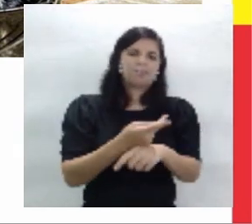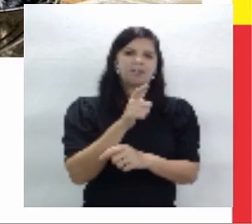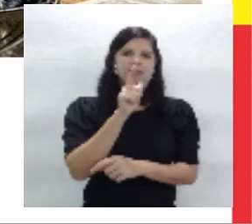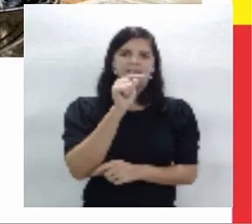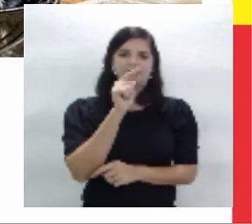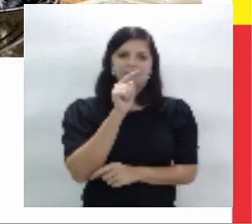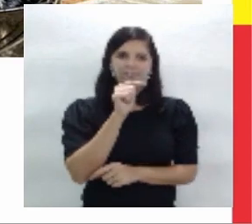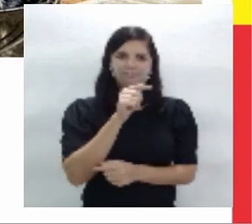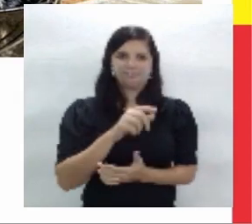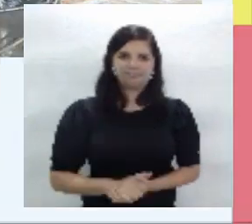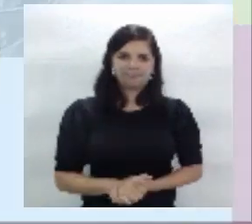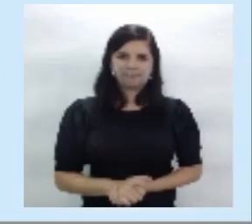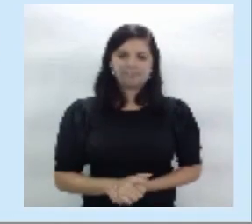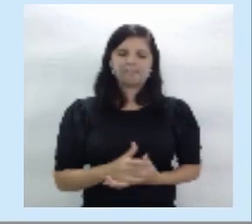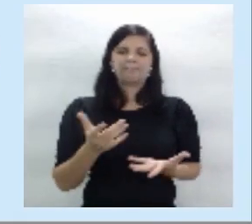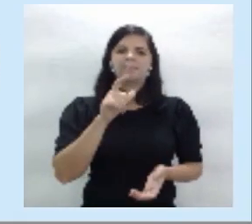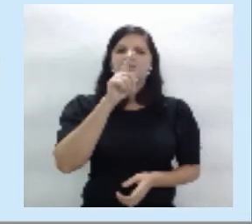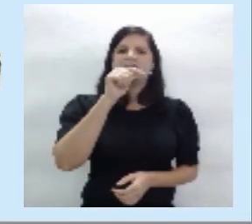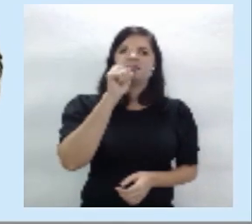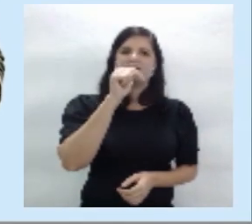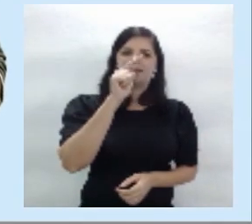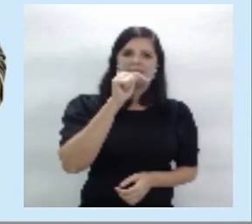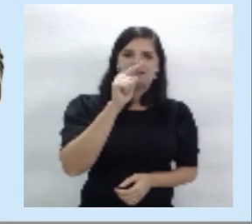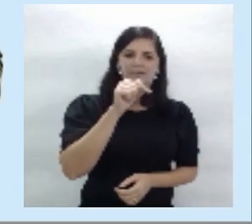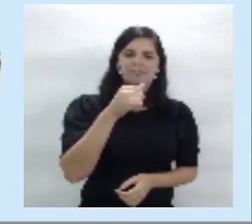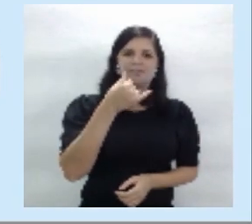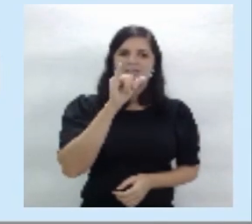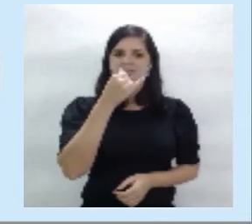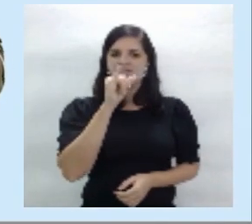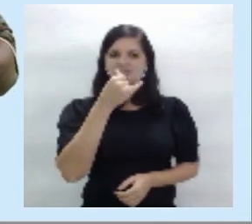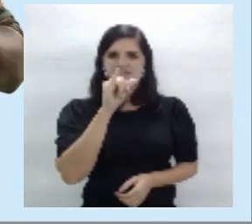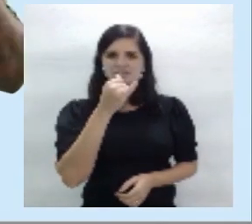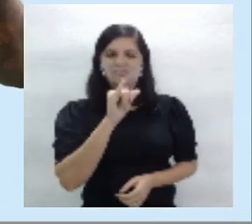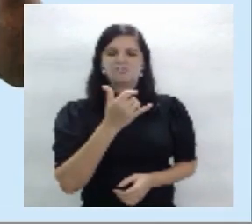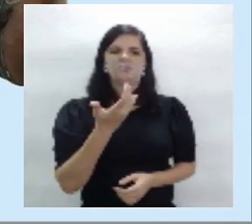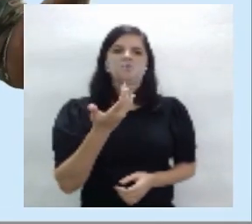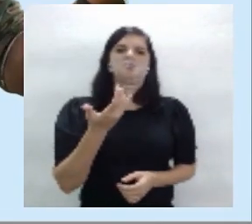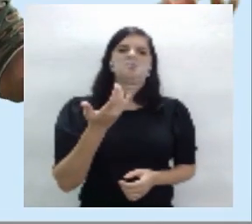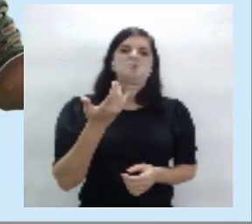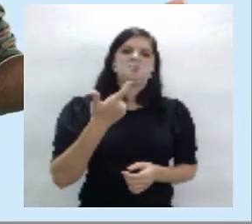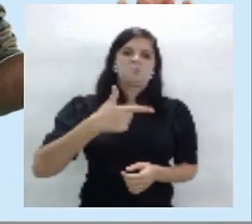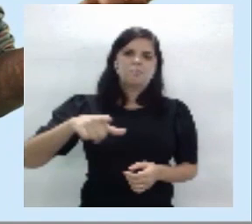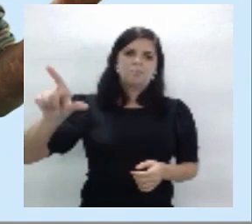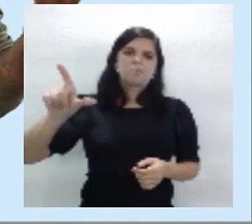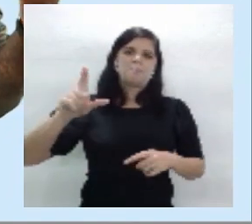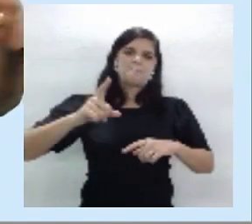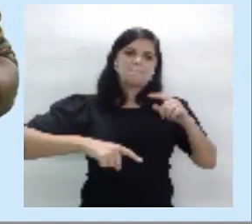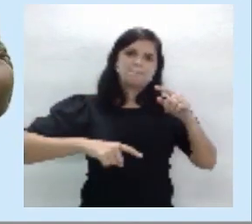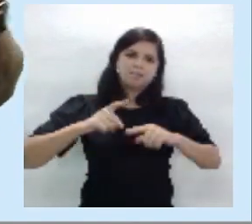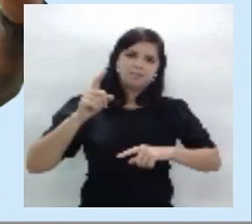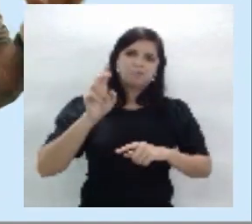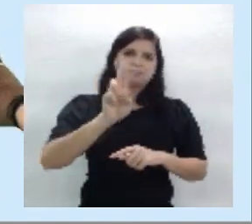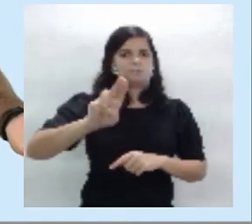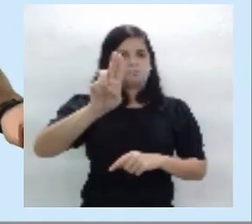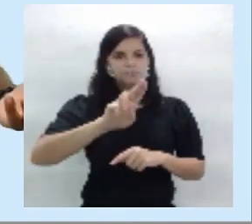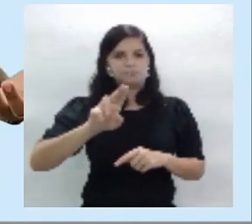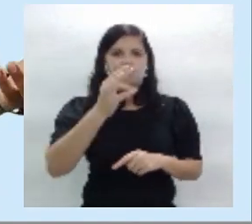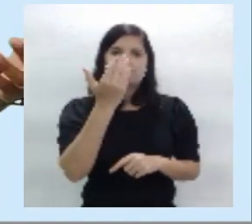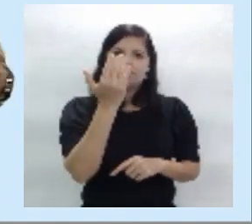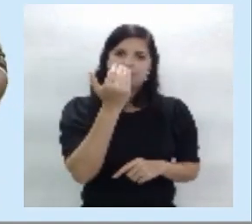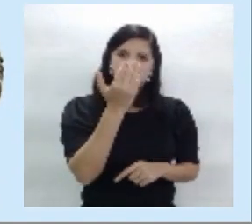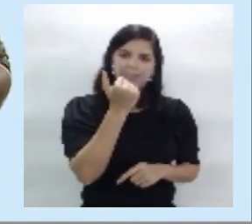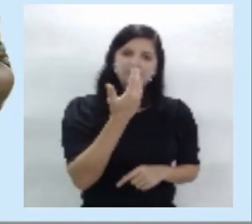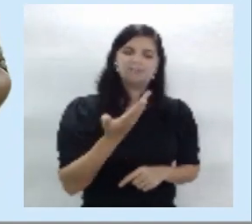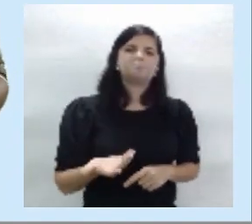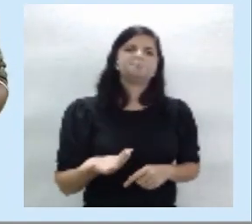Gente, olha para mim. A água, assim como a energia elétrica, assim como outros recursos essenciais, como a comida, por